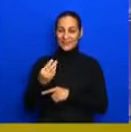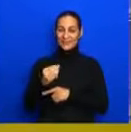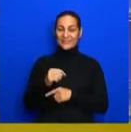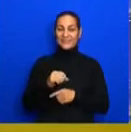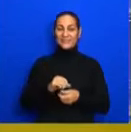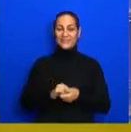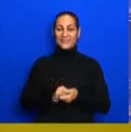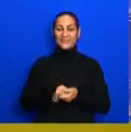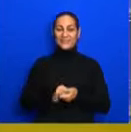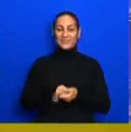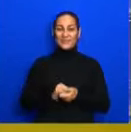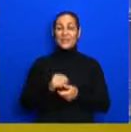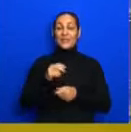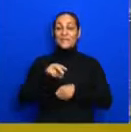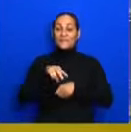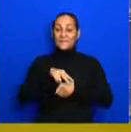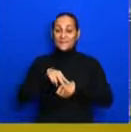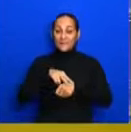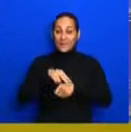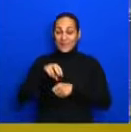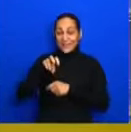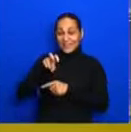53. Verde